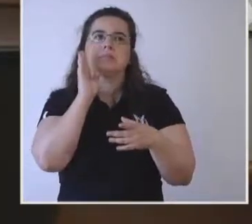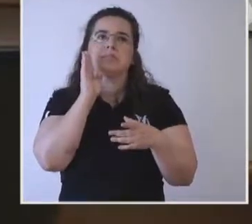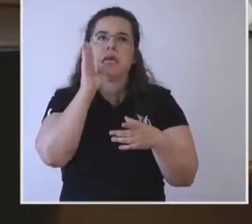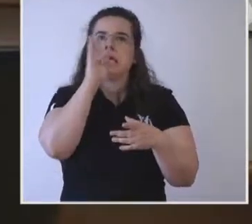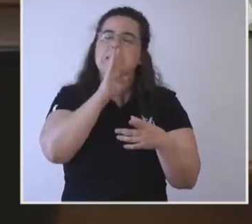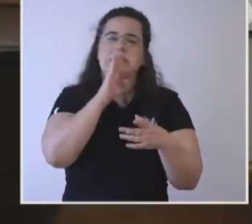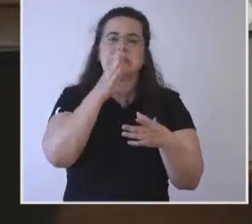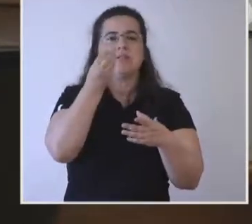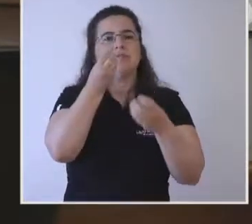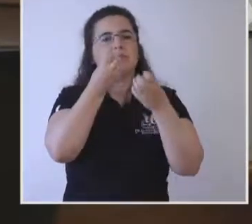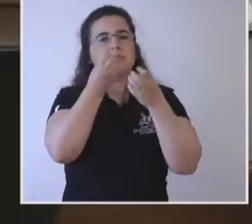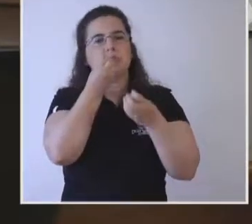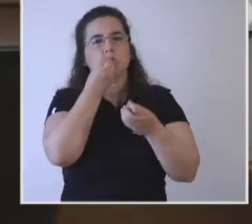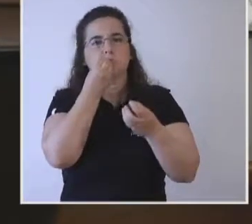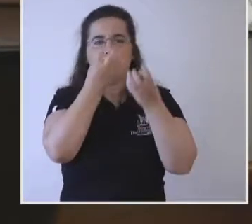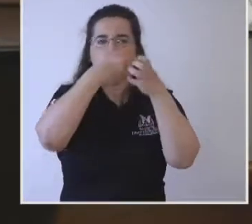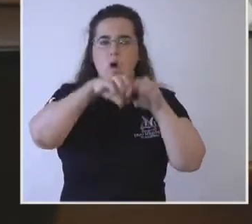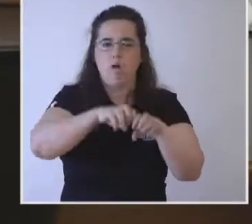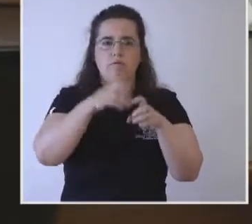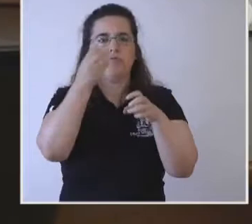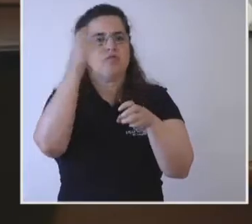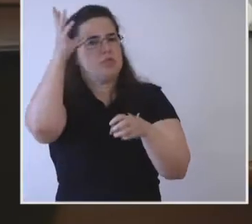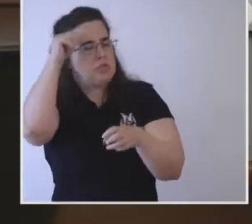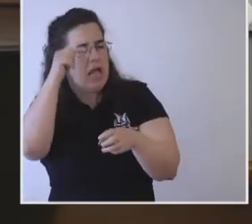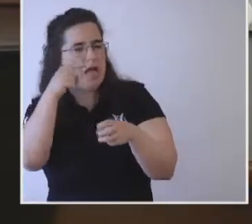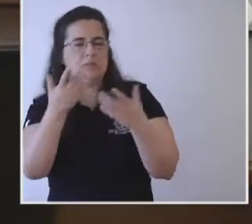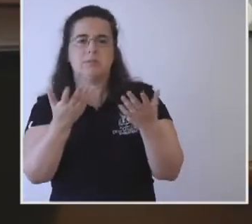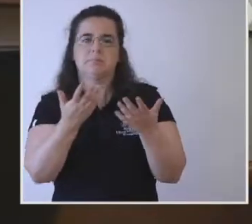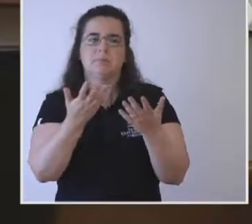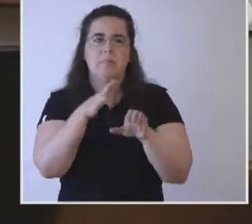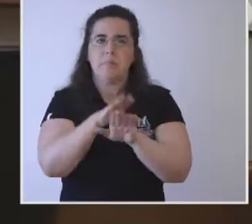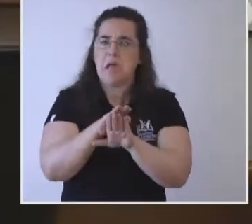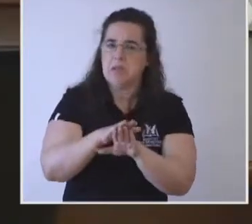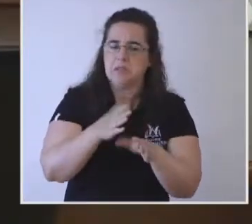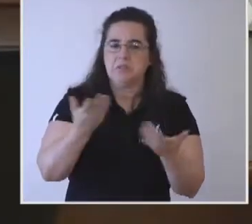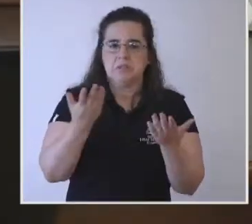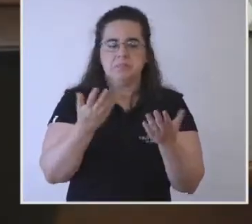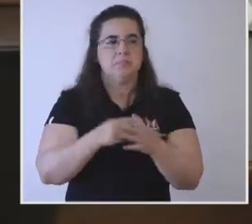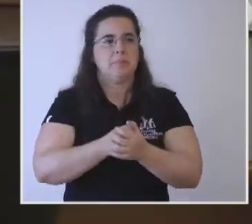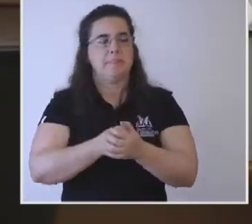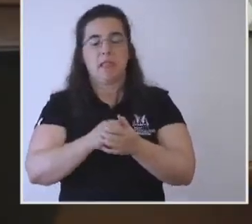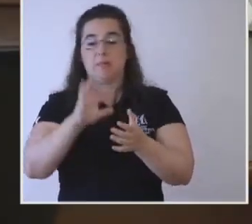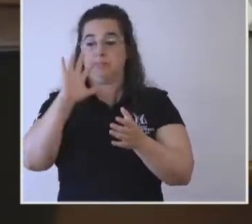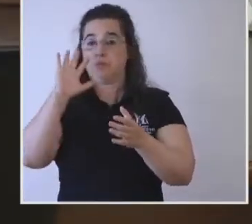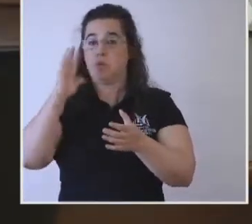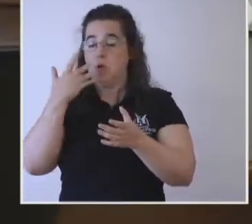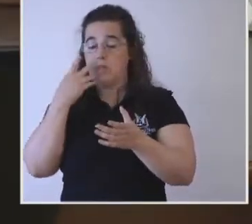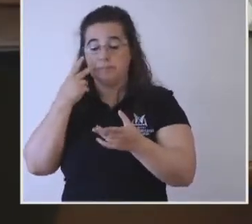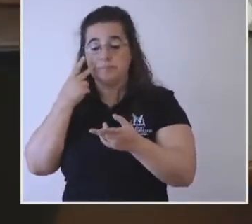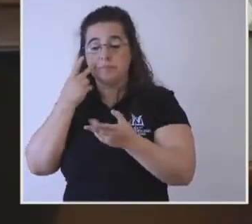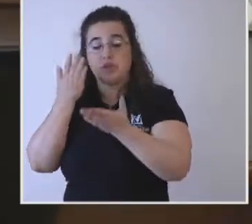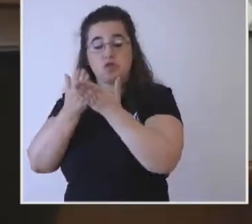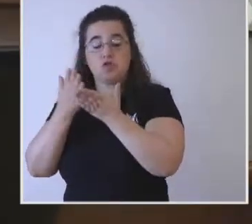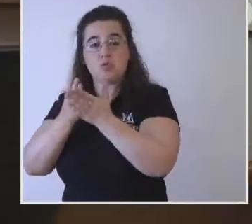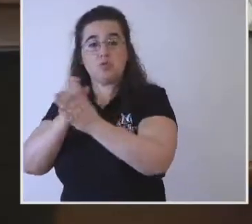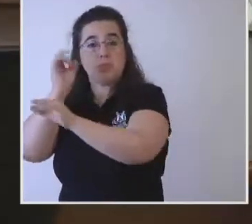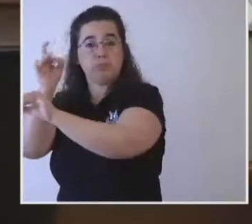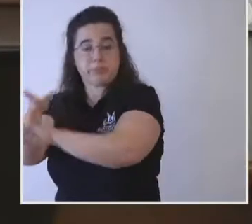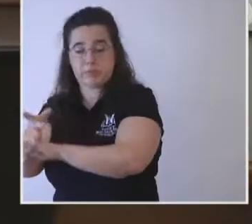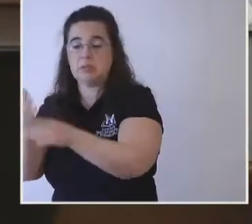relação à não vegetariana. Quando olhamos para um outro estudo que fala sobre os fatores de risco cardiovascular